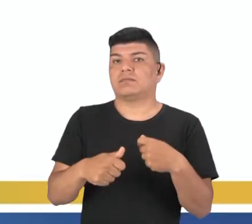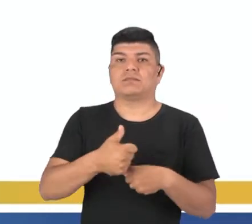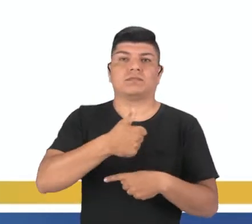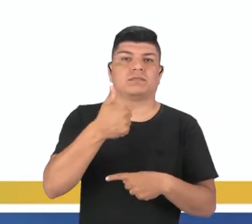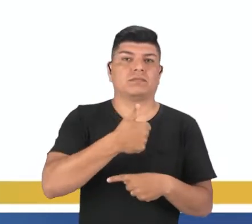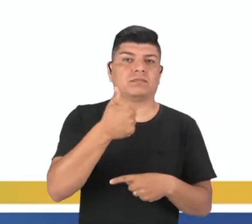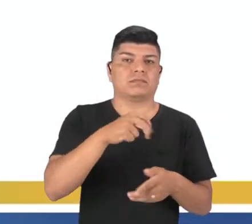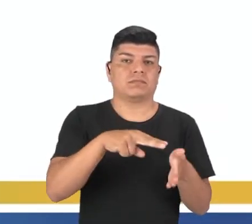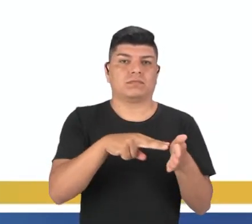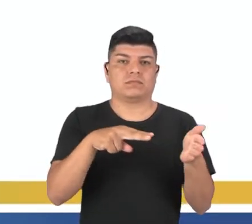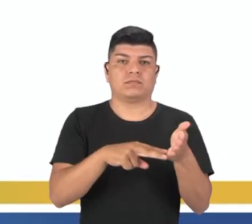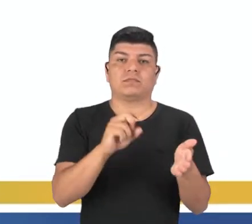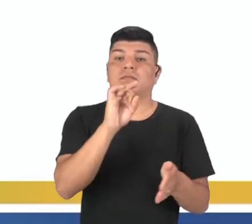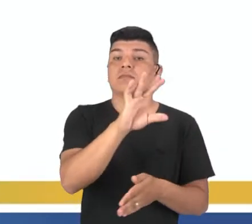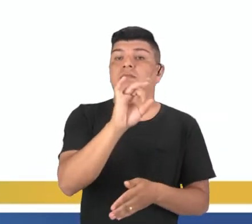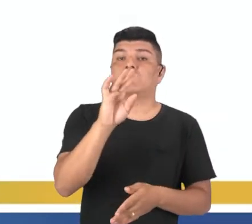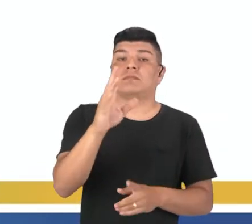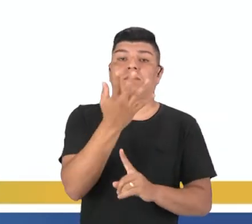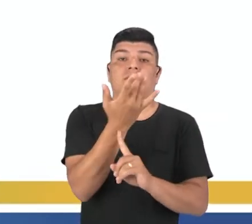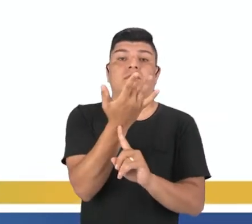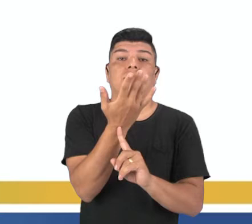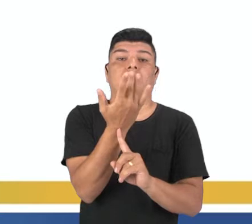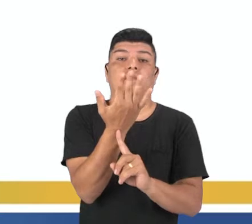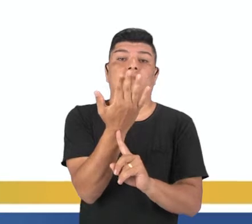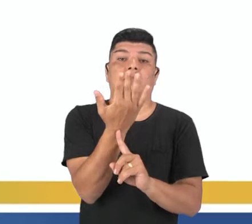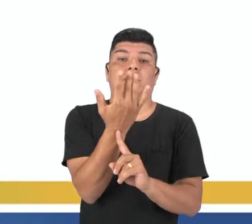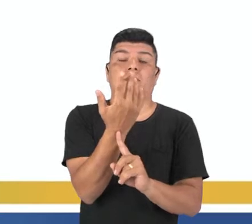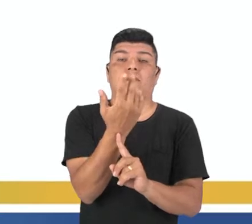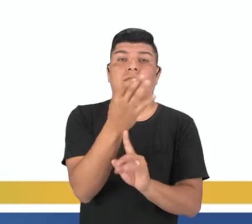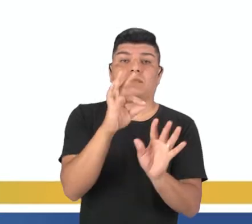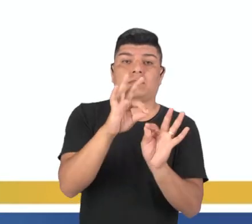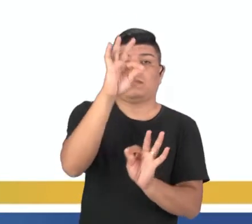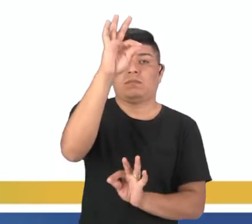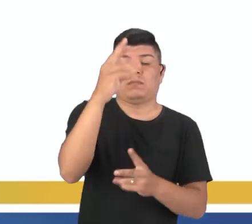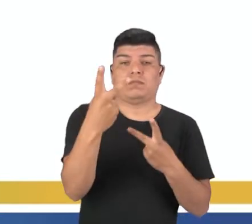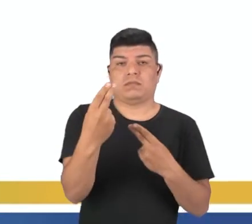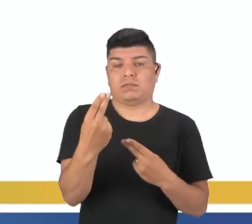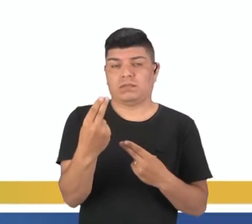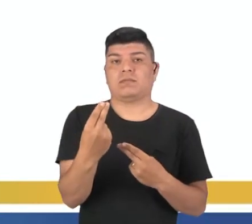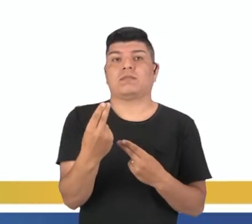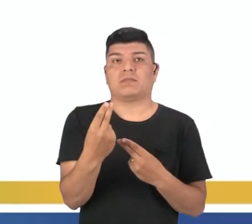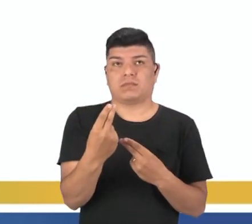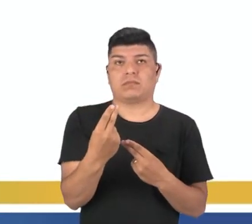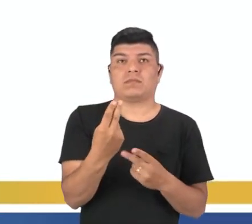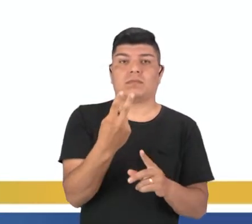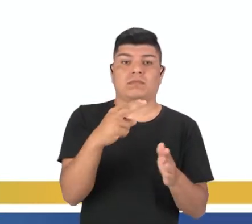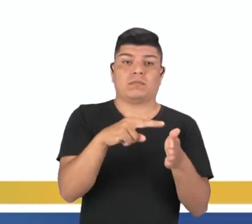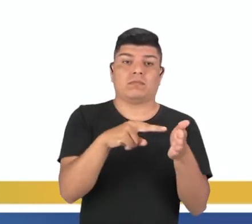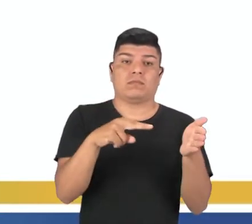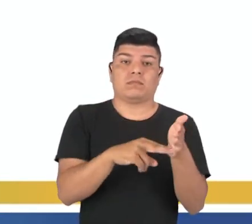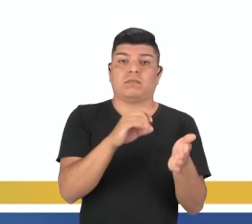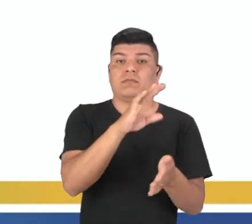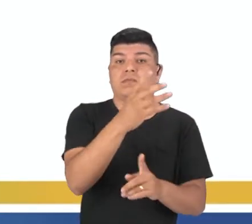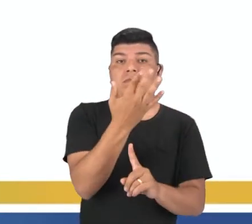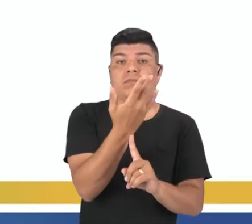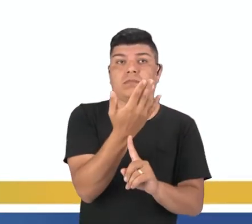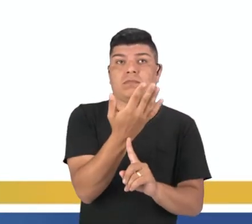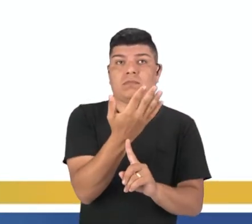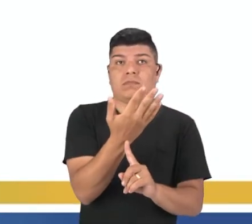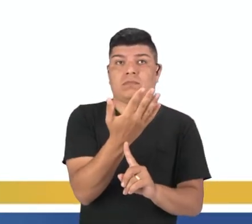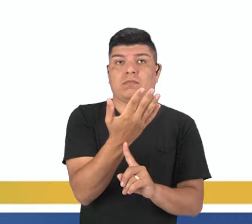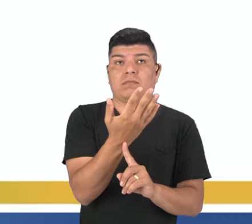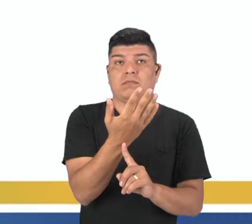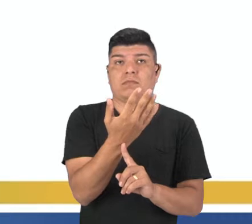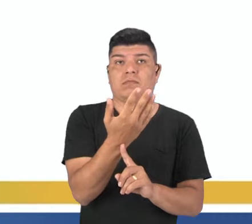precisamos primeiramente do volume de cada vela, né? Já que as velas têm as mesmas dimensões aí. Então, o volume de cada vela, gente, vai